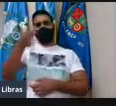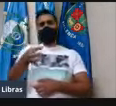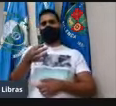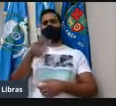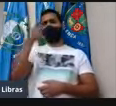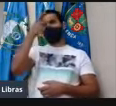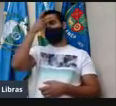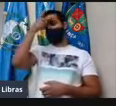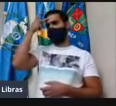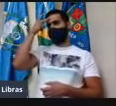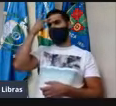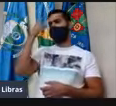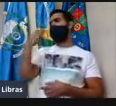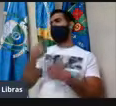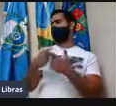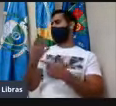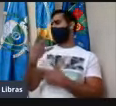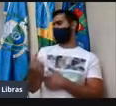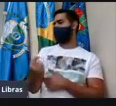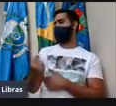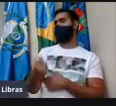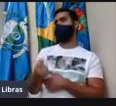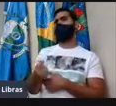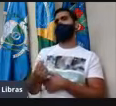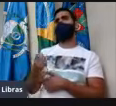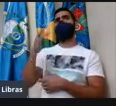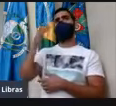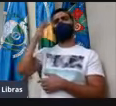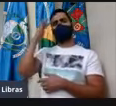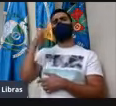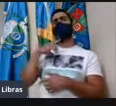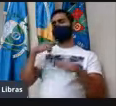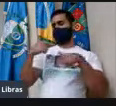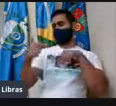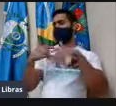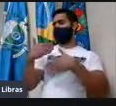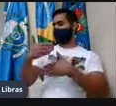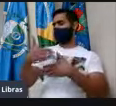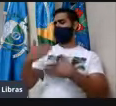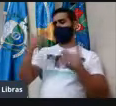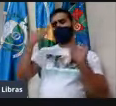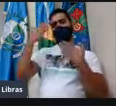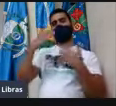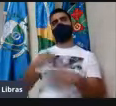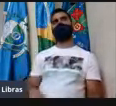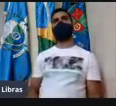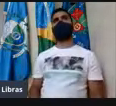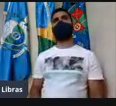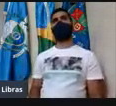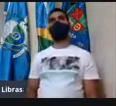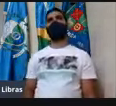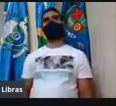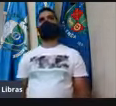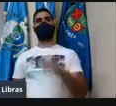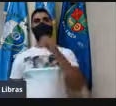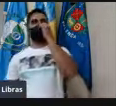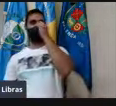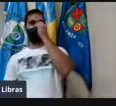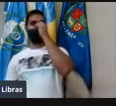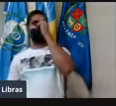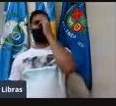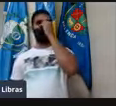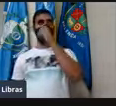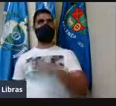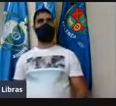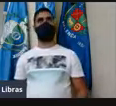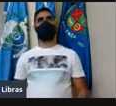muito abnegado por estar assumindo aquela função lá, e acho que tem muito serviço para fazer lá. Obrigado. Vereador,